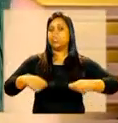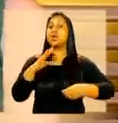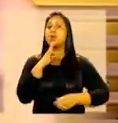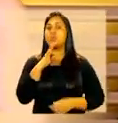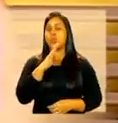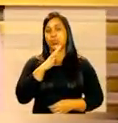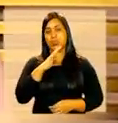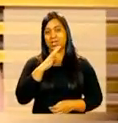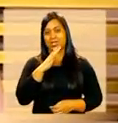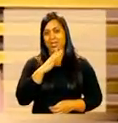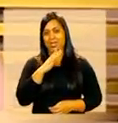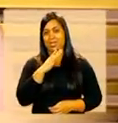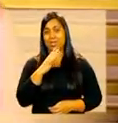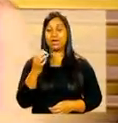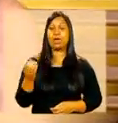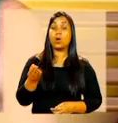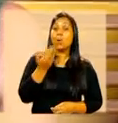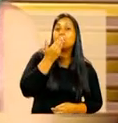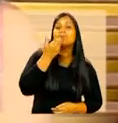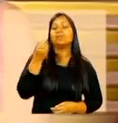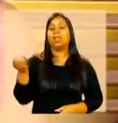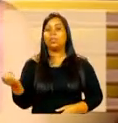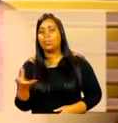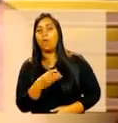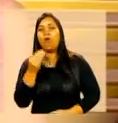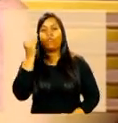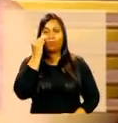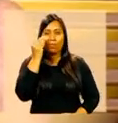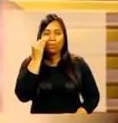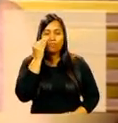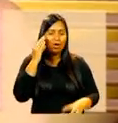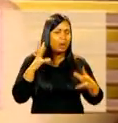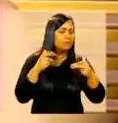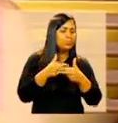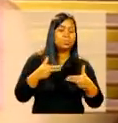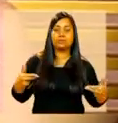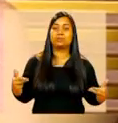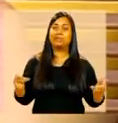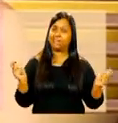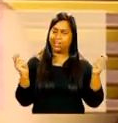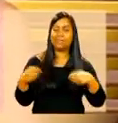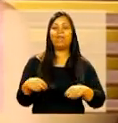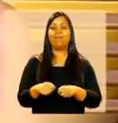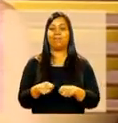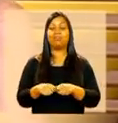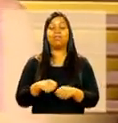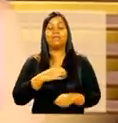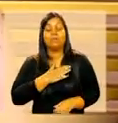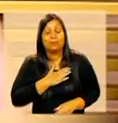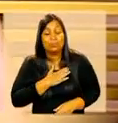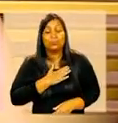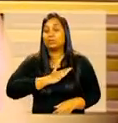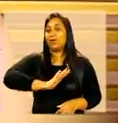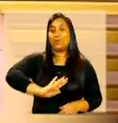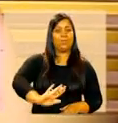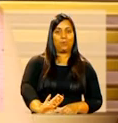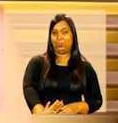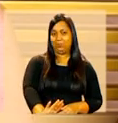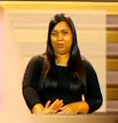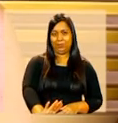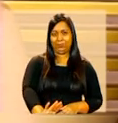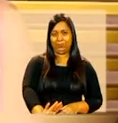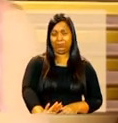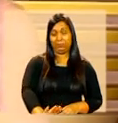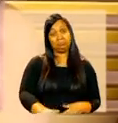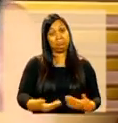conhecer, provar novas comidas. Isso. Entendeu? Tudo isso pode fazer você gostar ou não do destino. lugar.